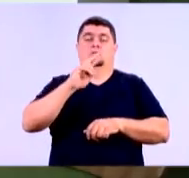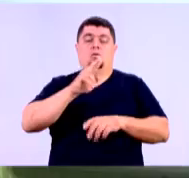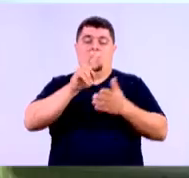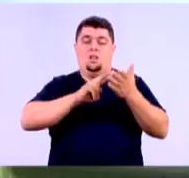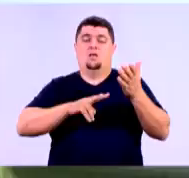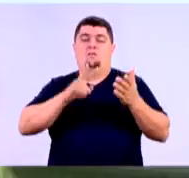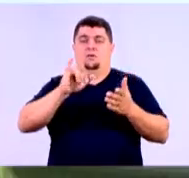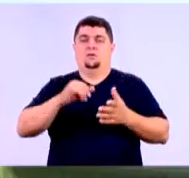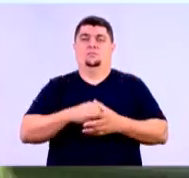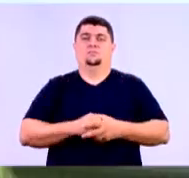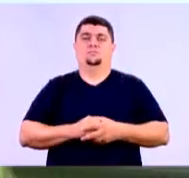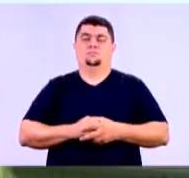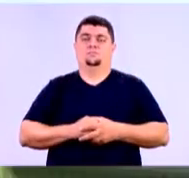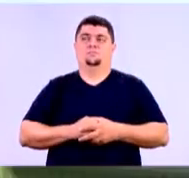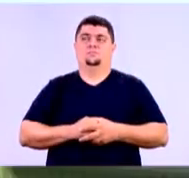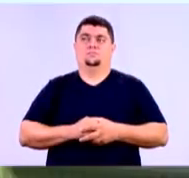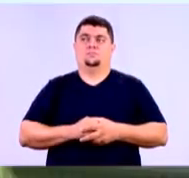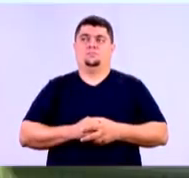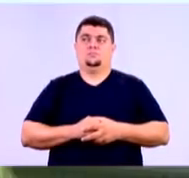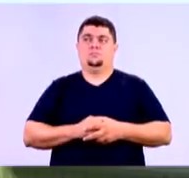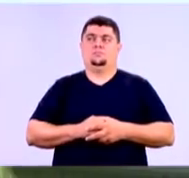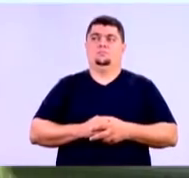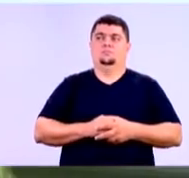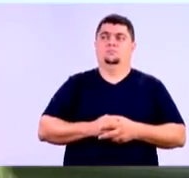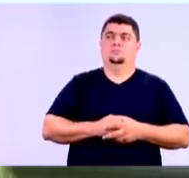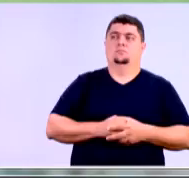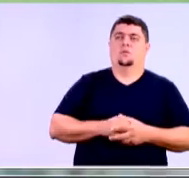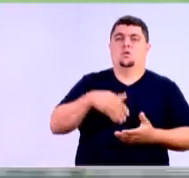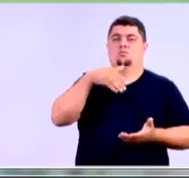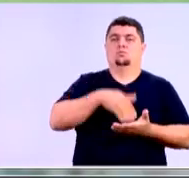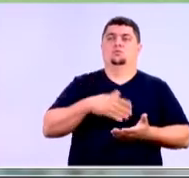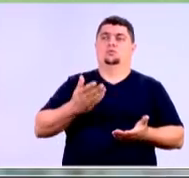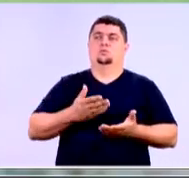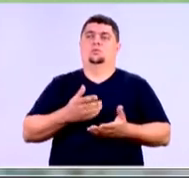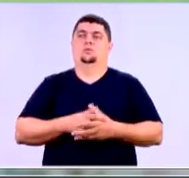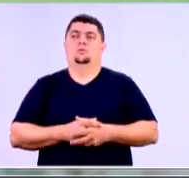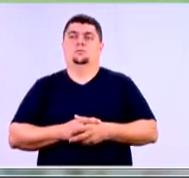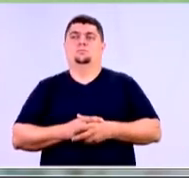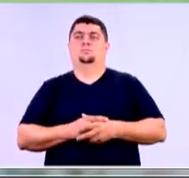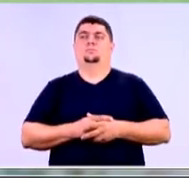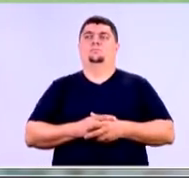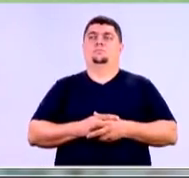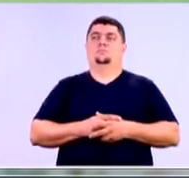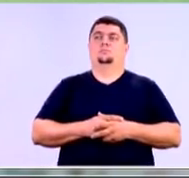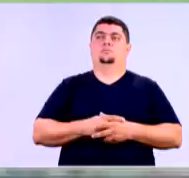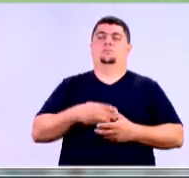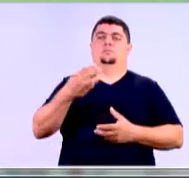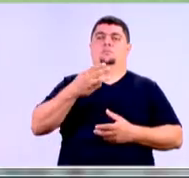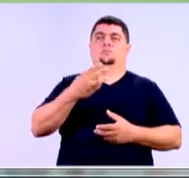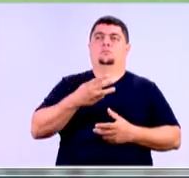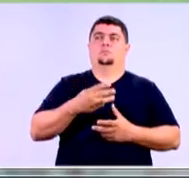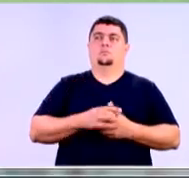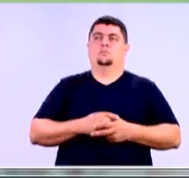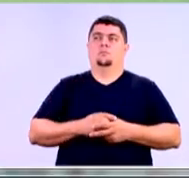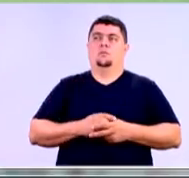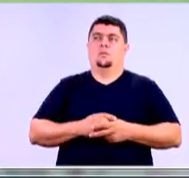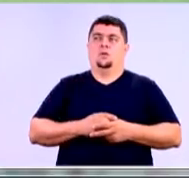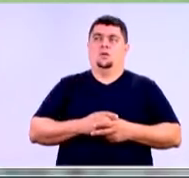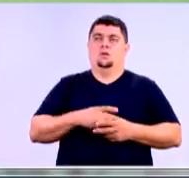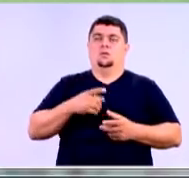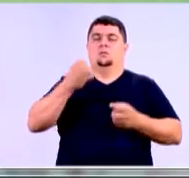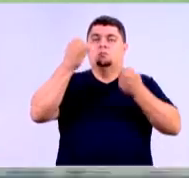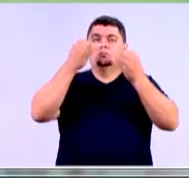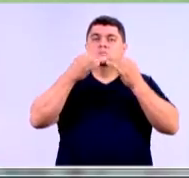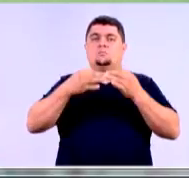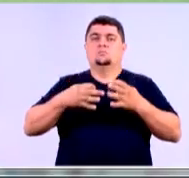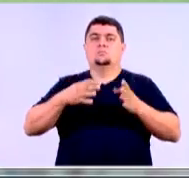pouco, né? Exatamente, vamos sim. Vamos continuar para a última questão? Última questão, questão 3. De acordo com os dados contábeis